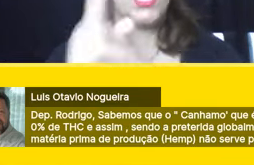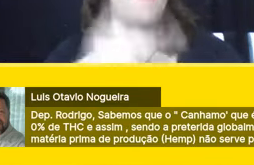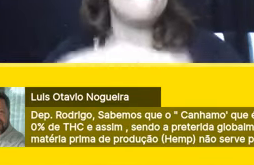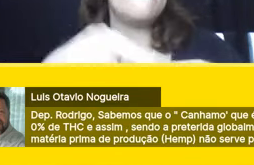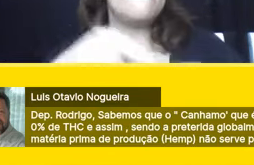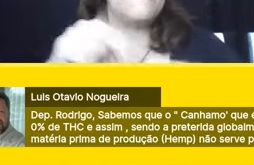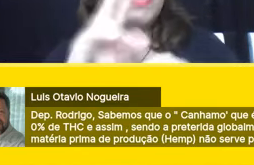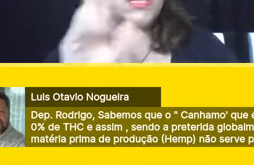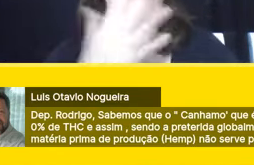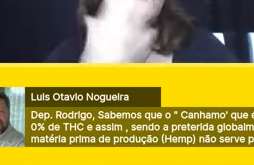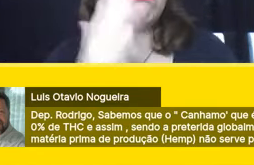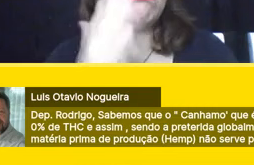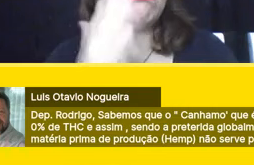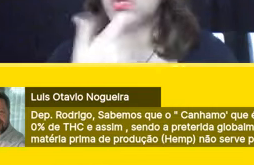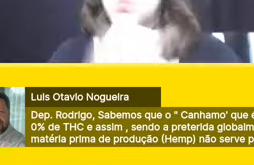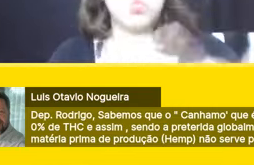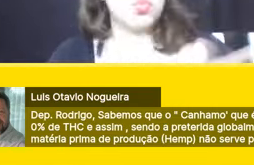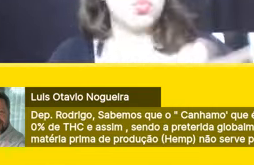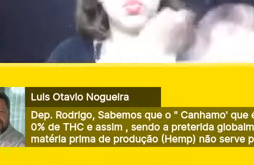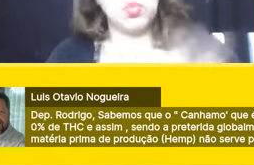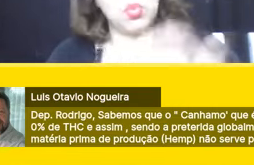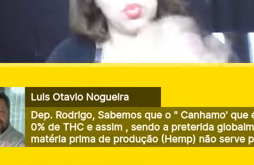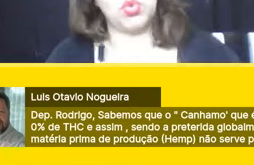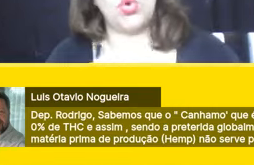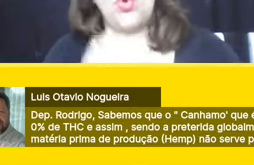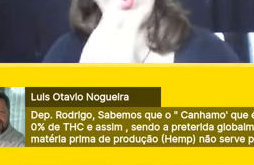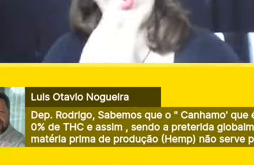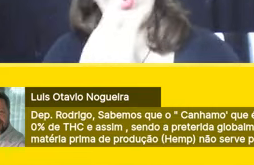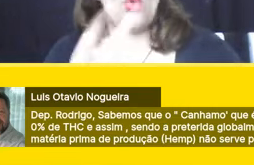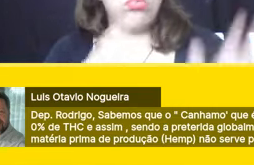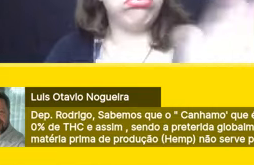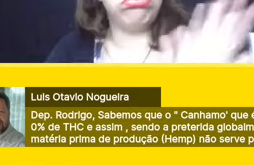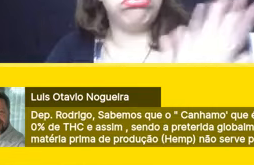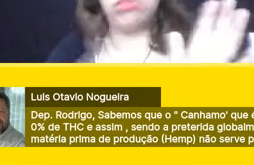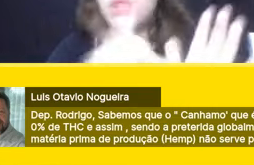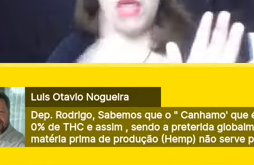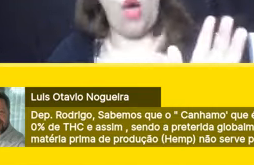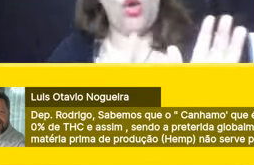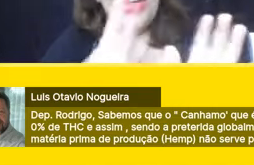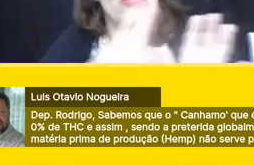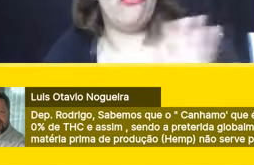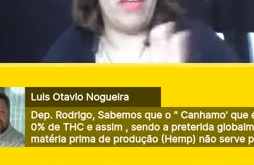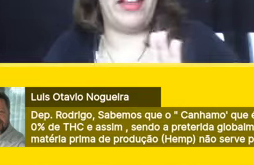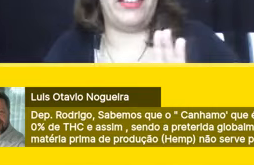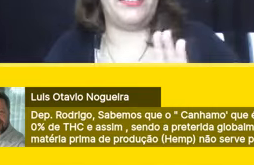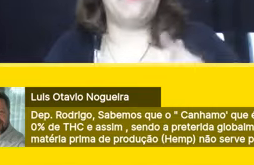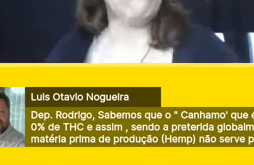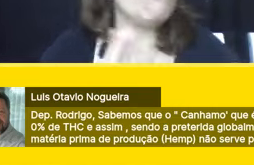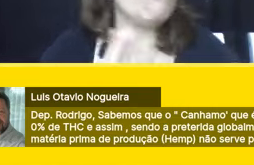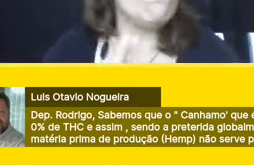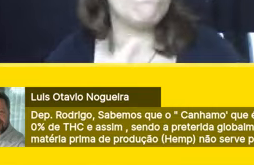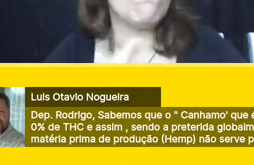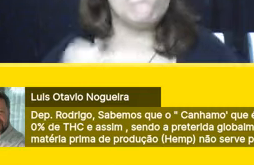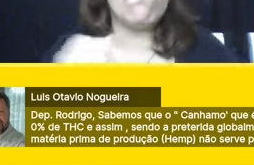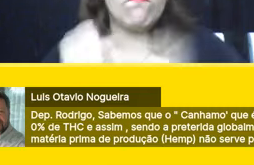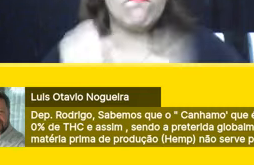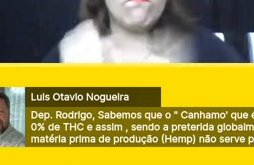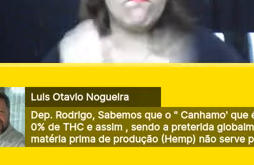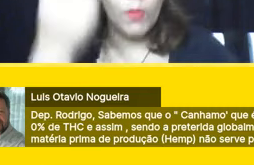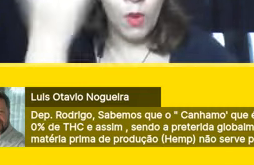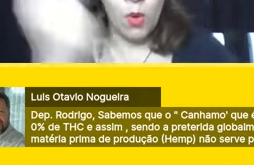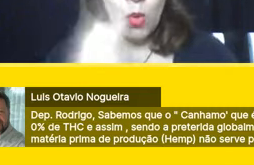Não traria o risco do uso desvirtuado e seria ainda assim controlado pelos laboratórios